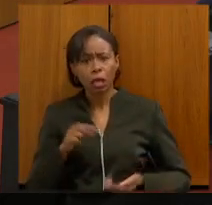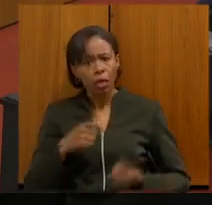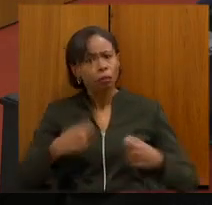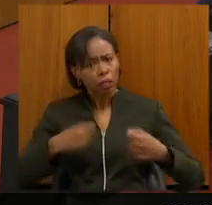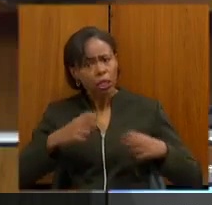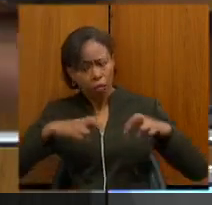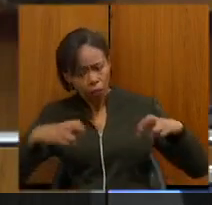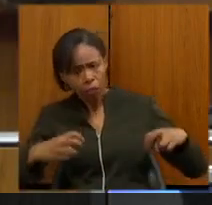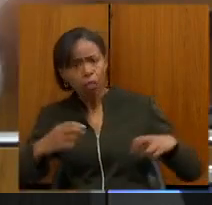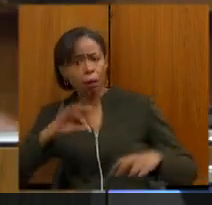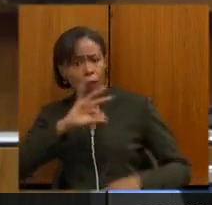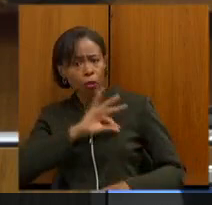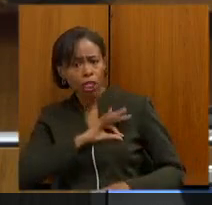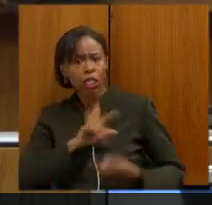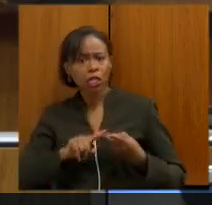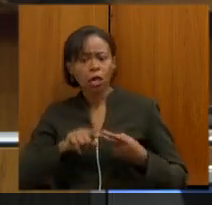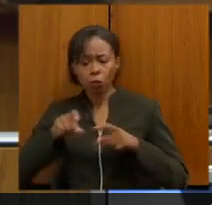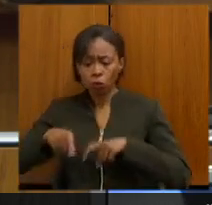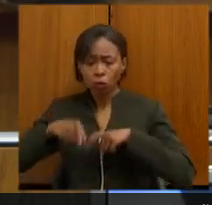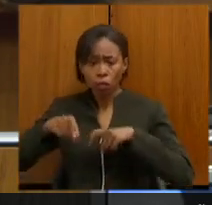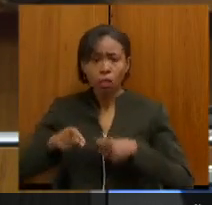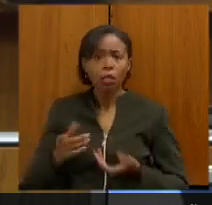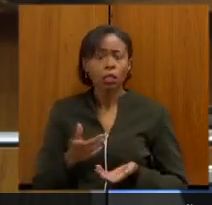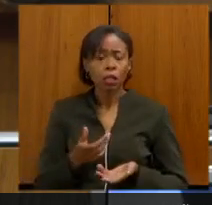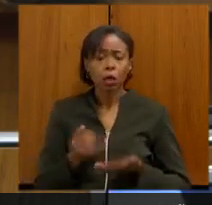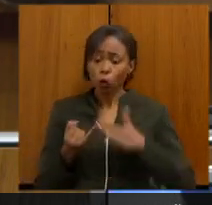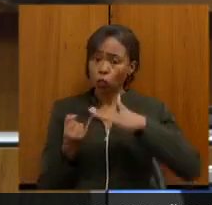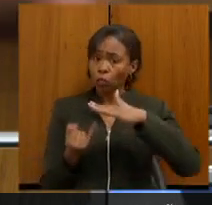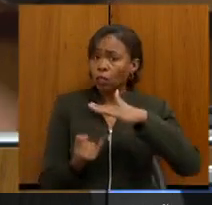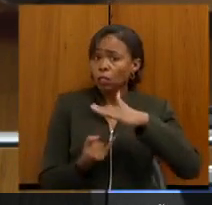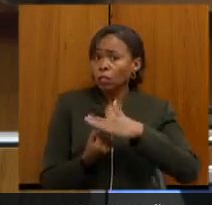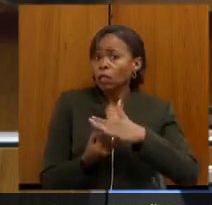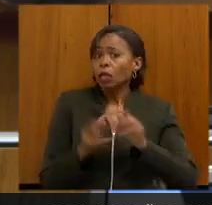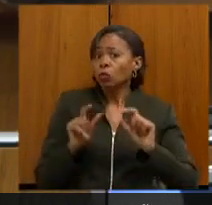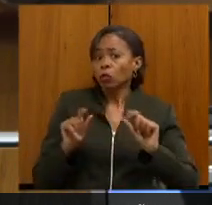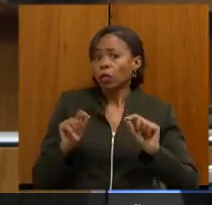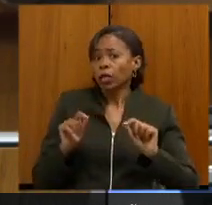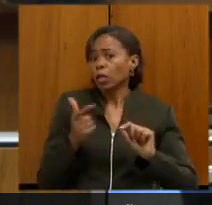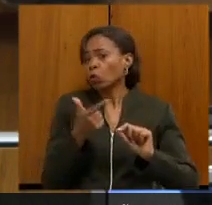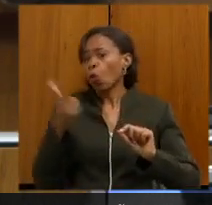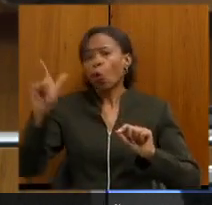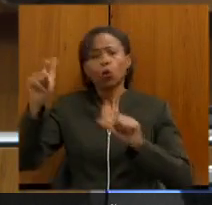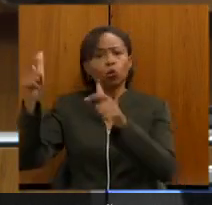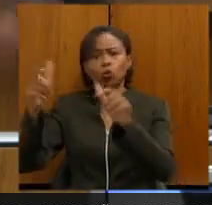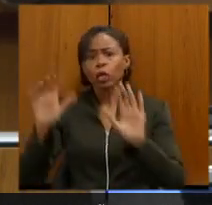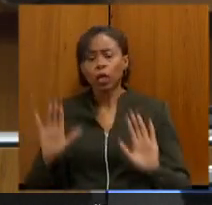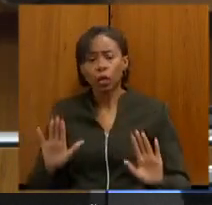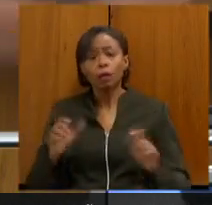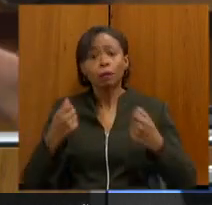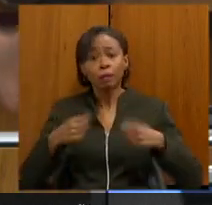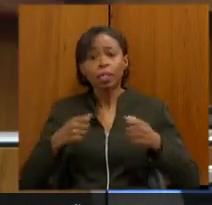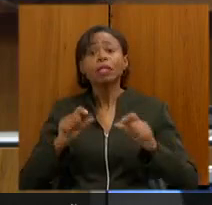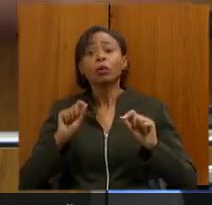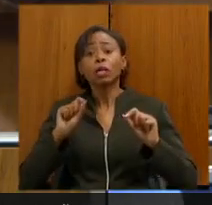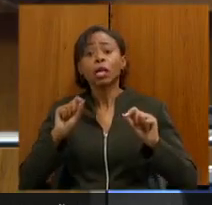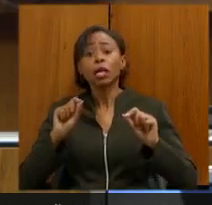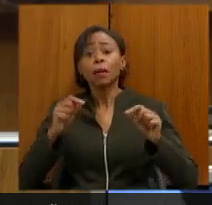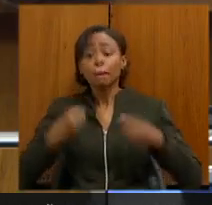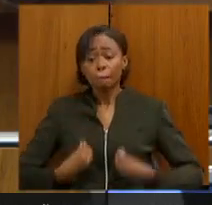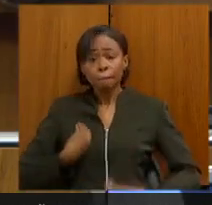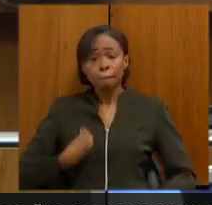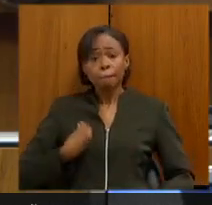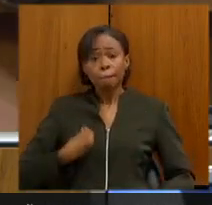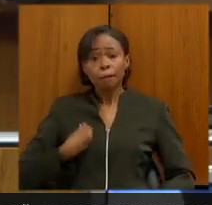polícia tem que ter o ruralista tem ter te dado dos do outro lado tem que ter o poder econômico